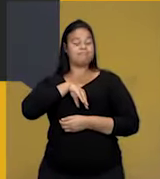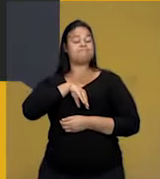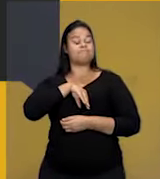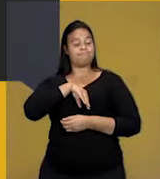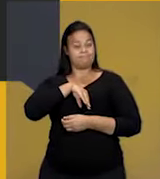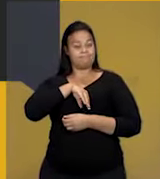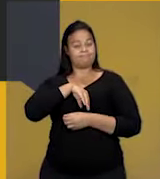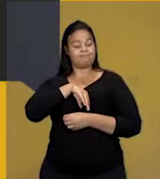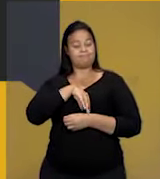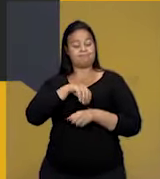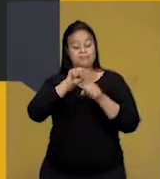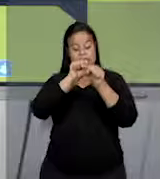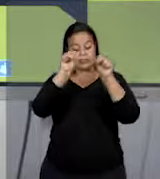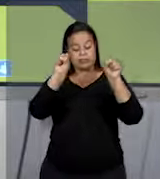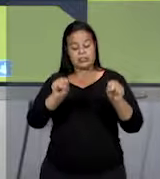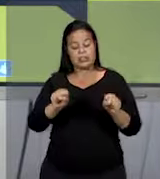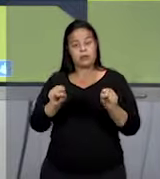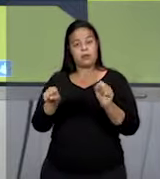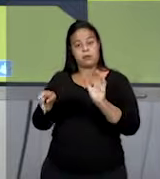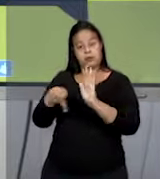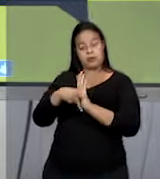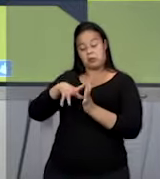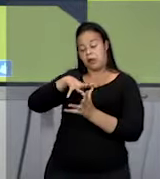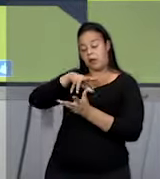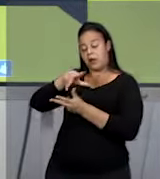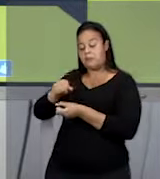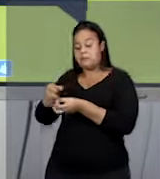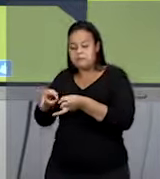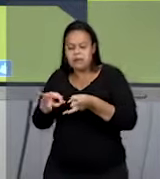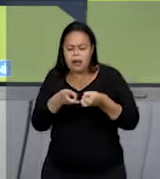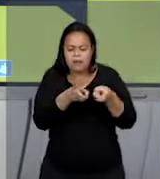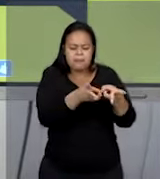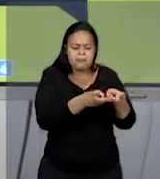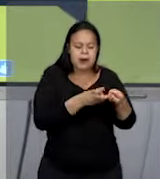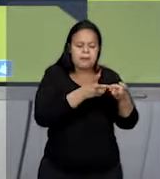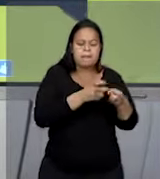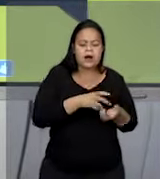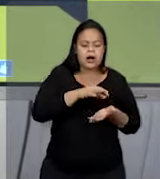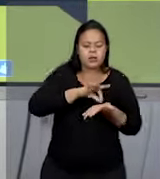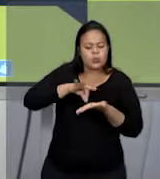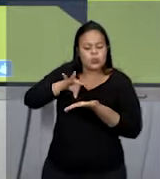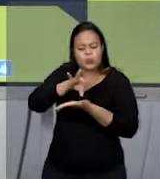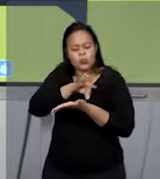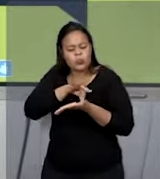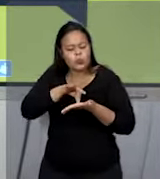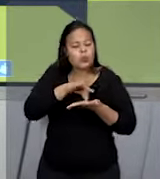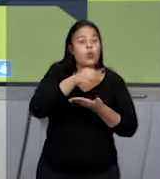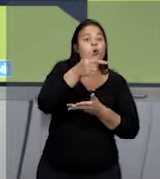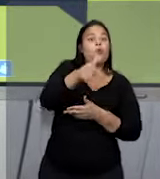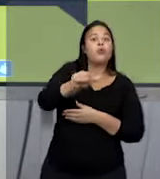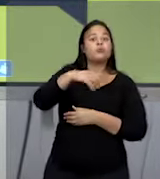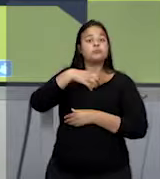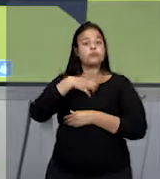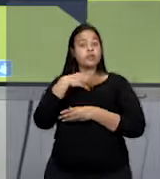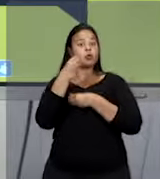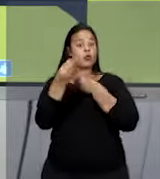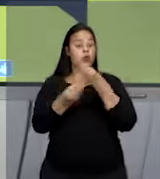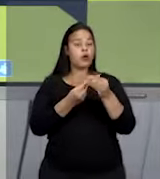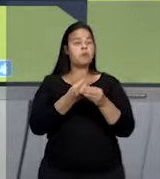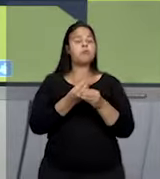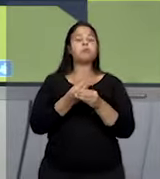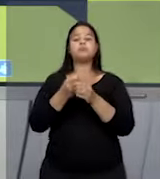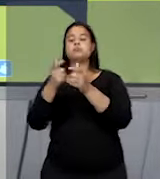de posicionamento global. E ele vai usar uma outra maneira para nos